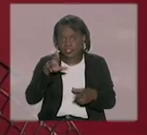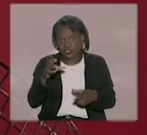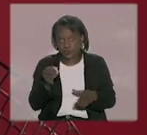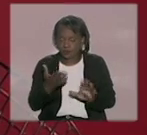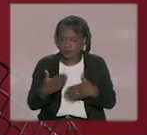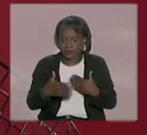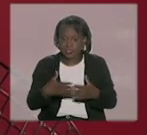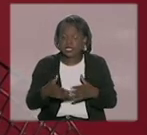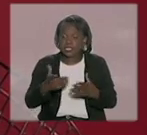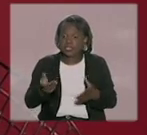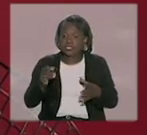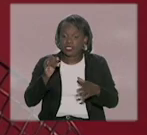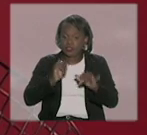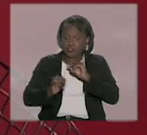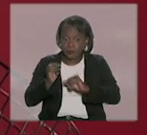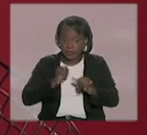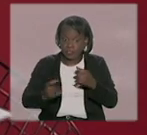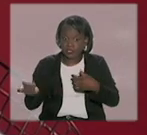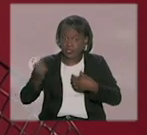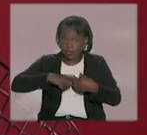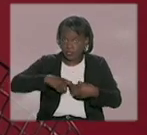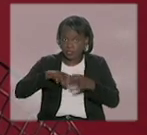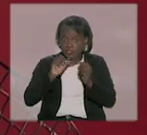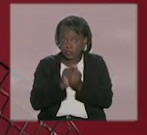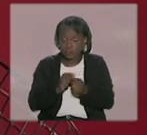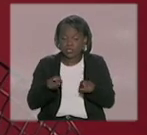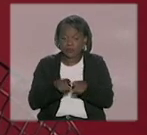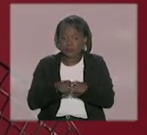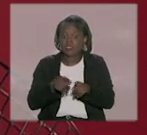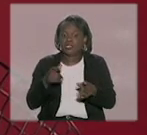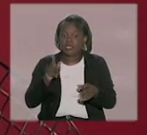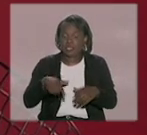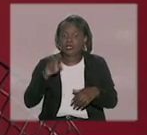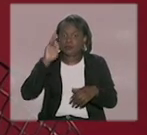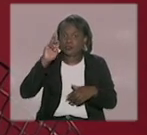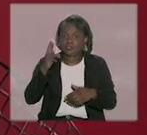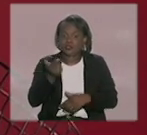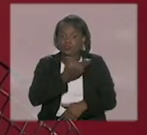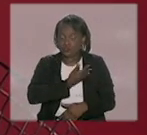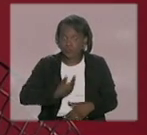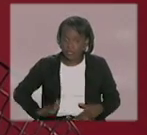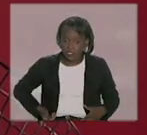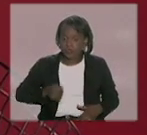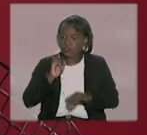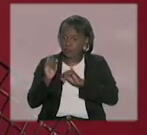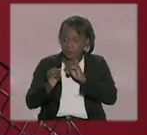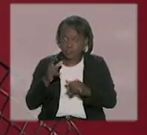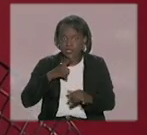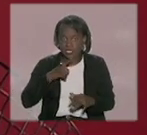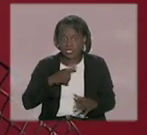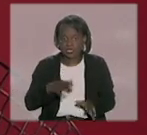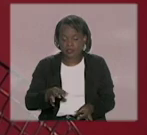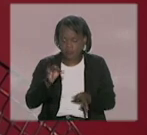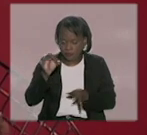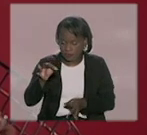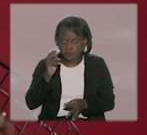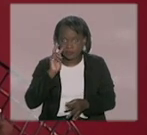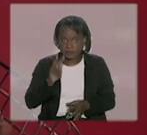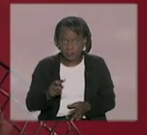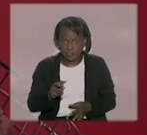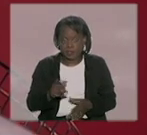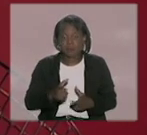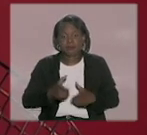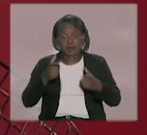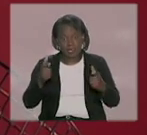mais a integração da informação, quer dizer, isso é um papel também dos governos, né, de ter essa informação à mão, maior é